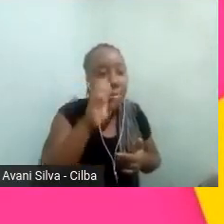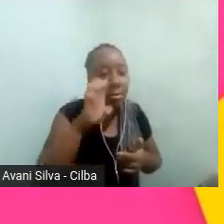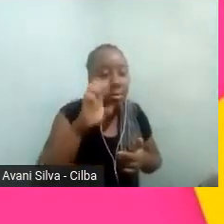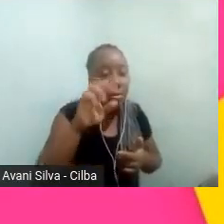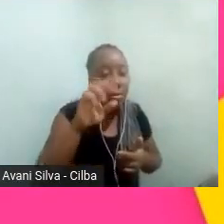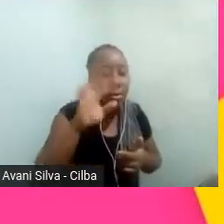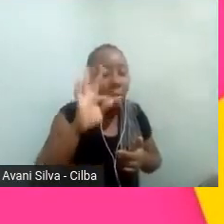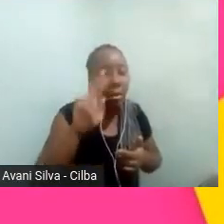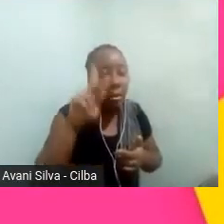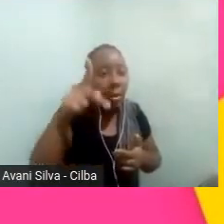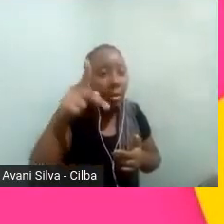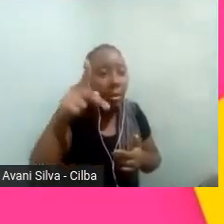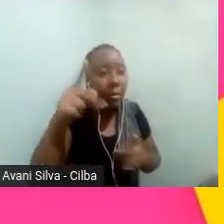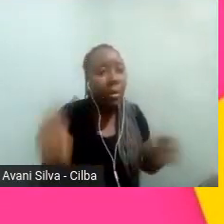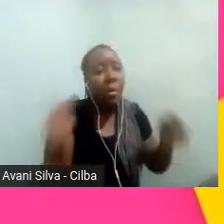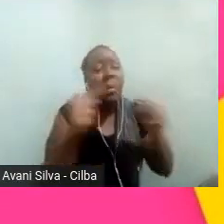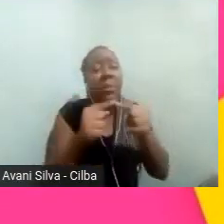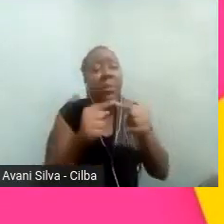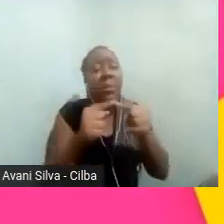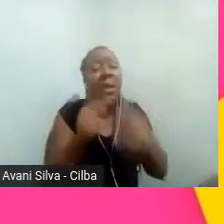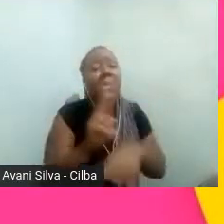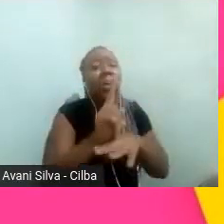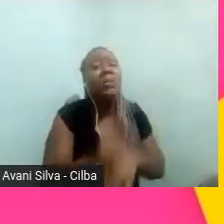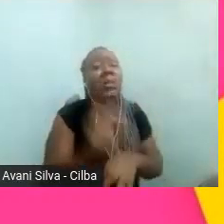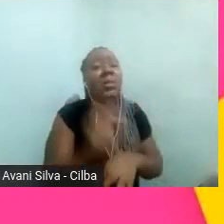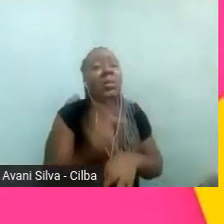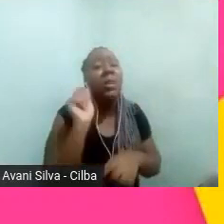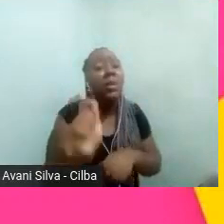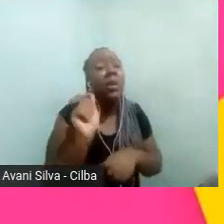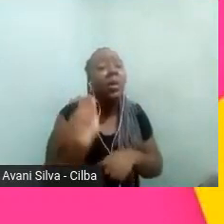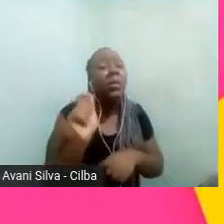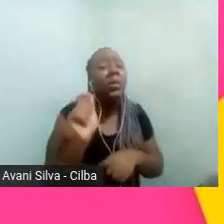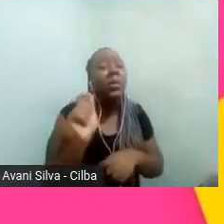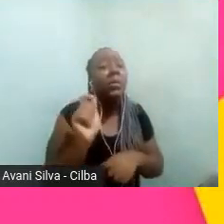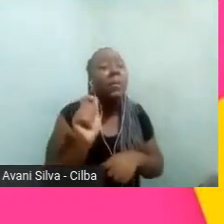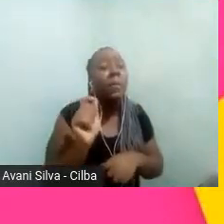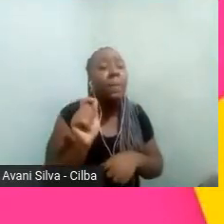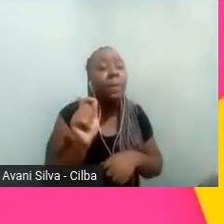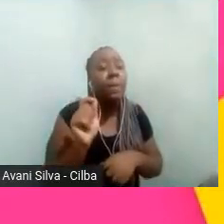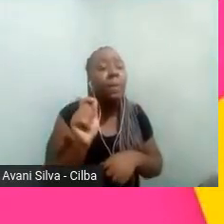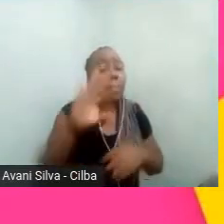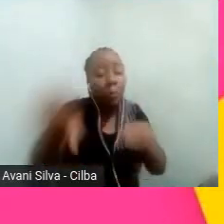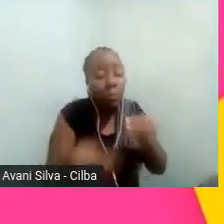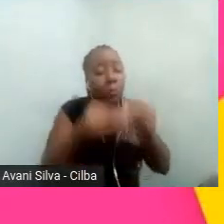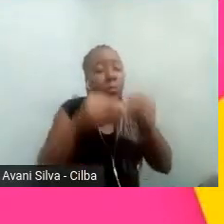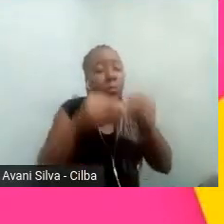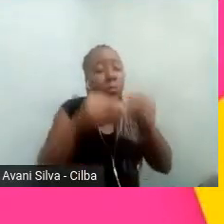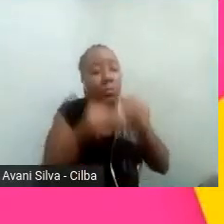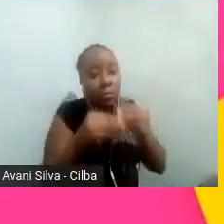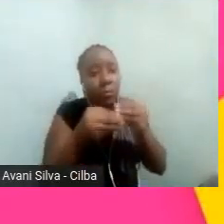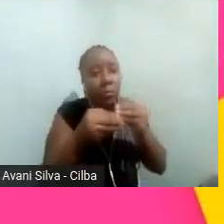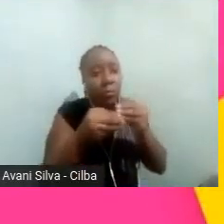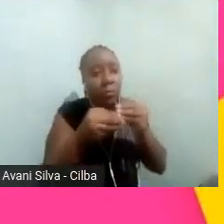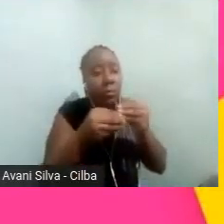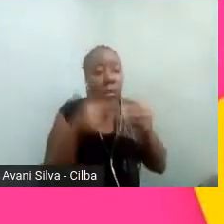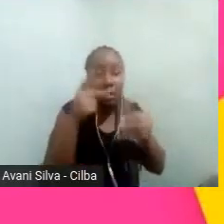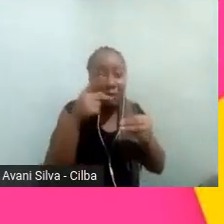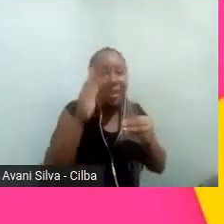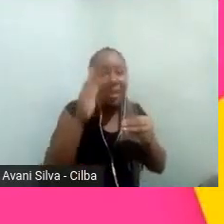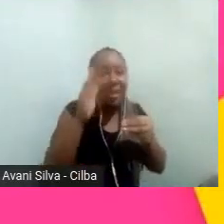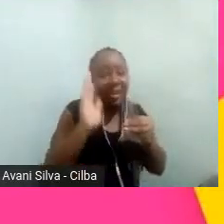void setup representa? Representa um complemento do que eu falei aqui em